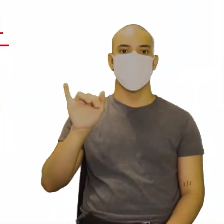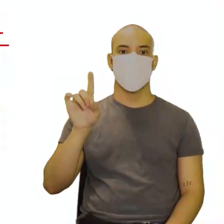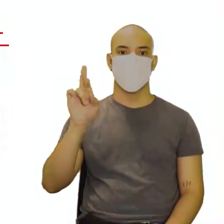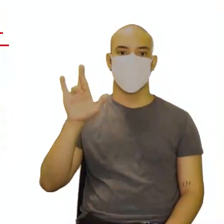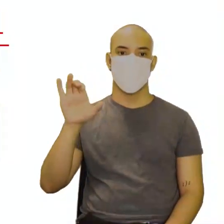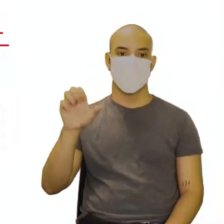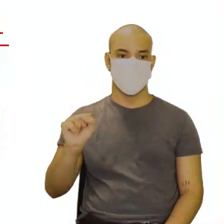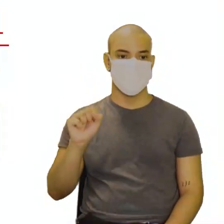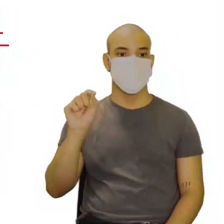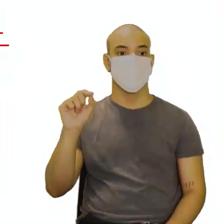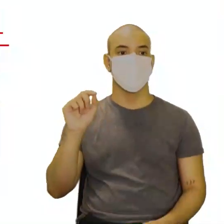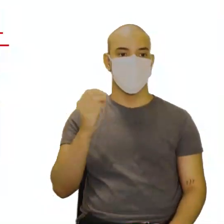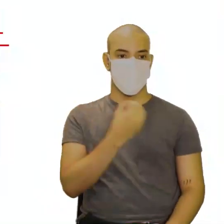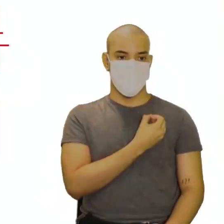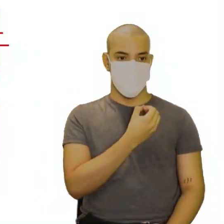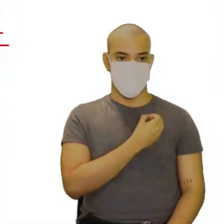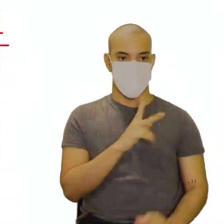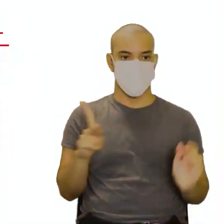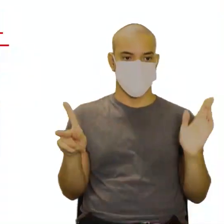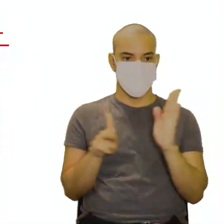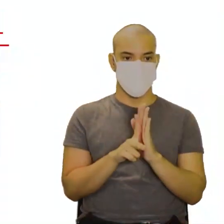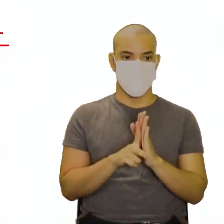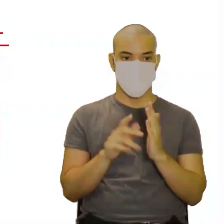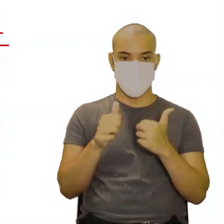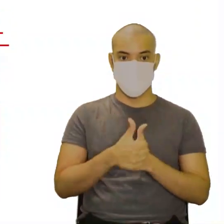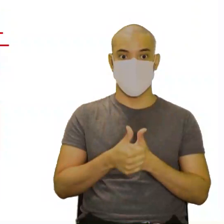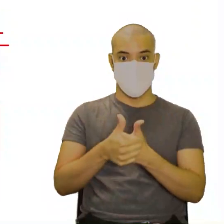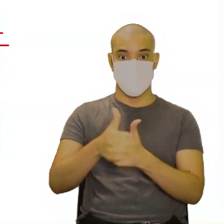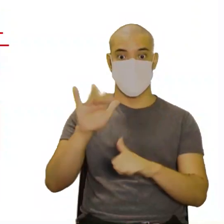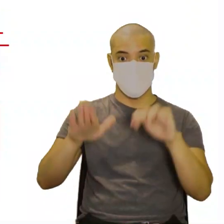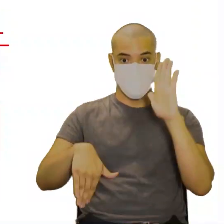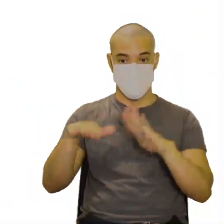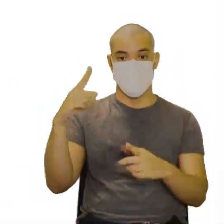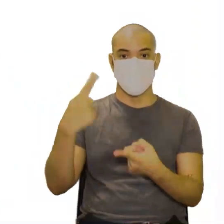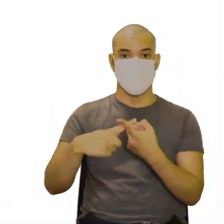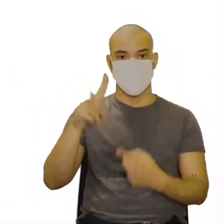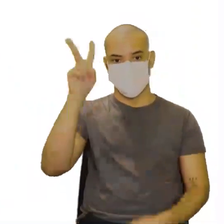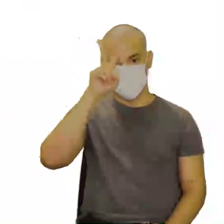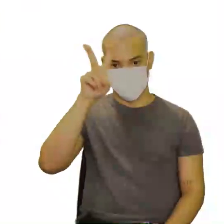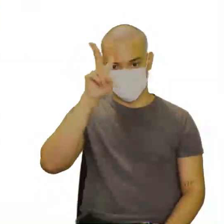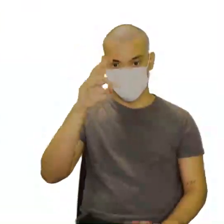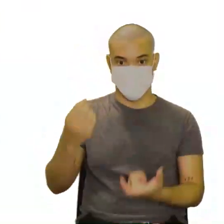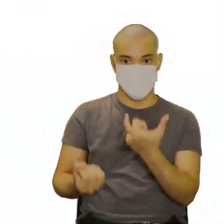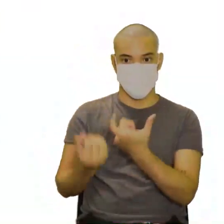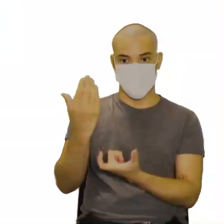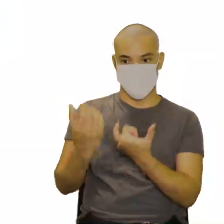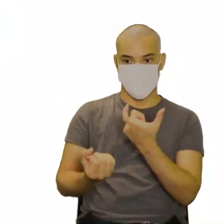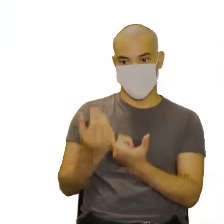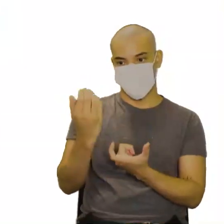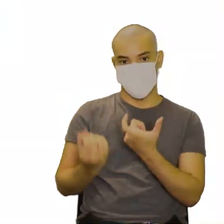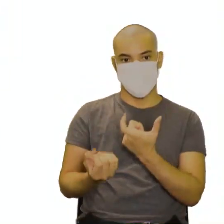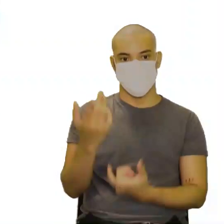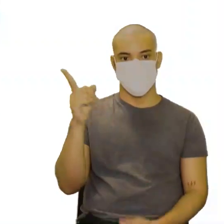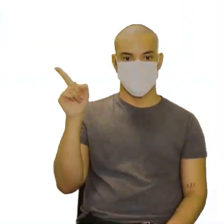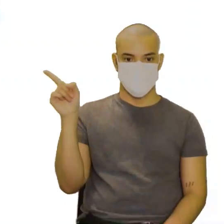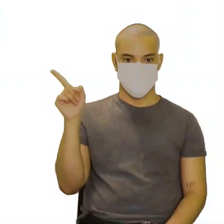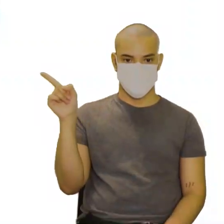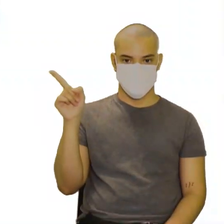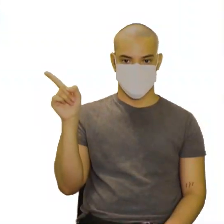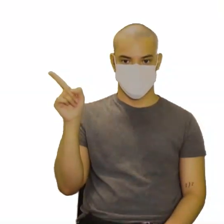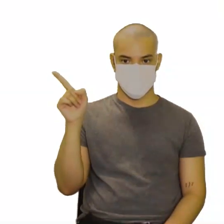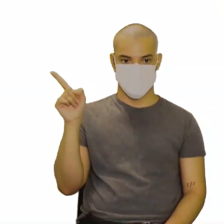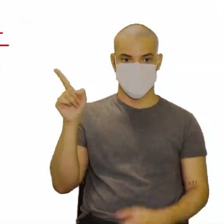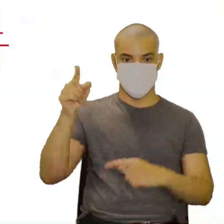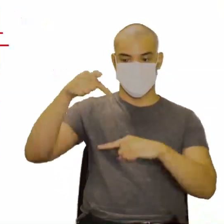esse valor da capacitância aqui equivalente. Porque, lembrando que a formulazinha aqui, olha só, é Q